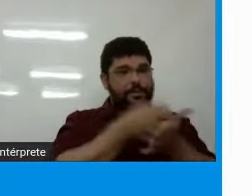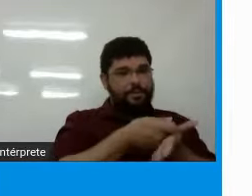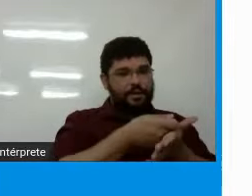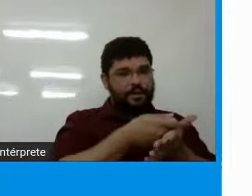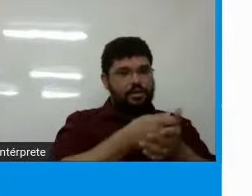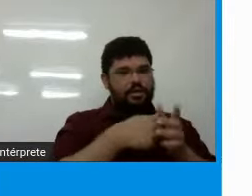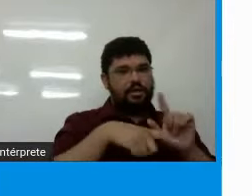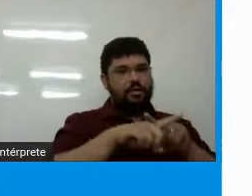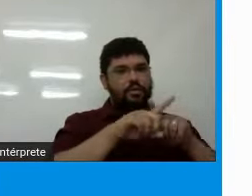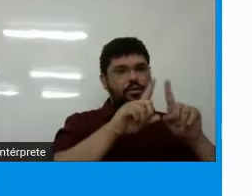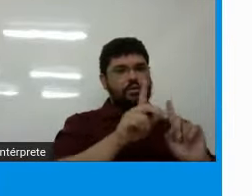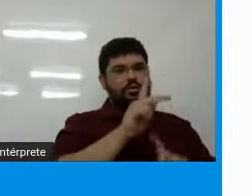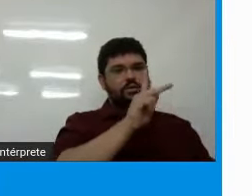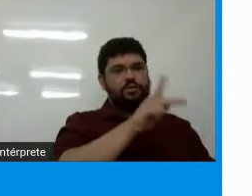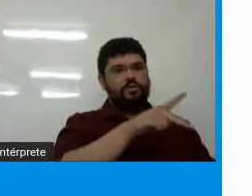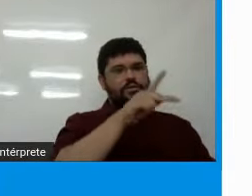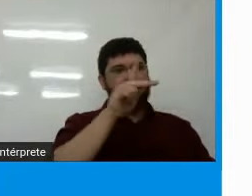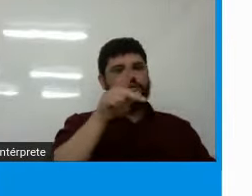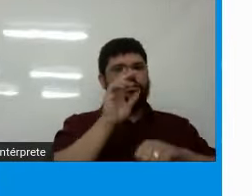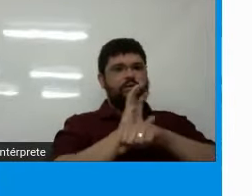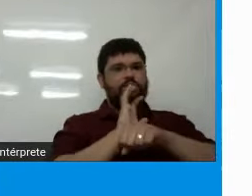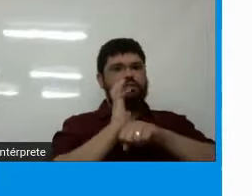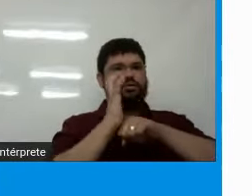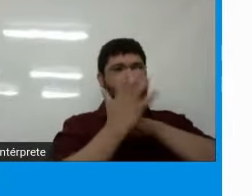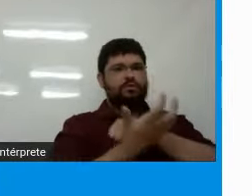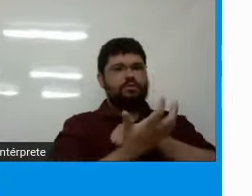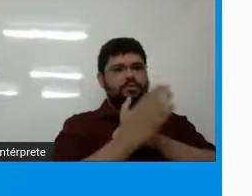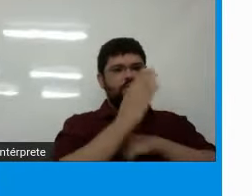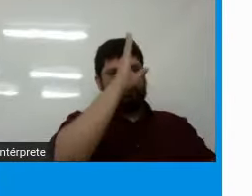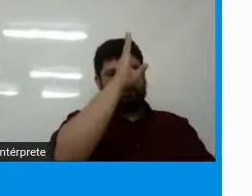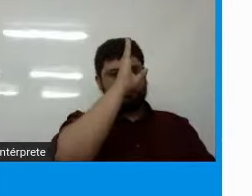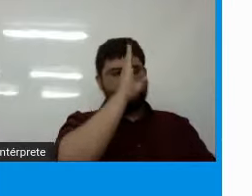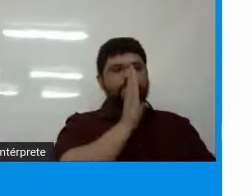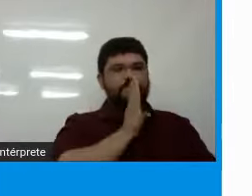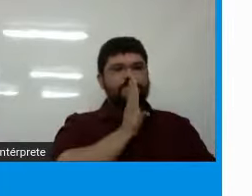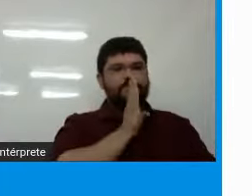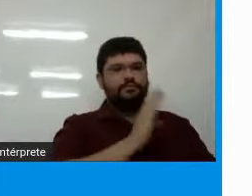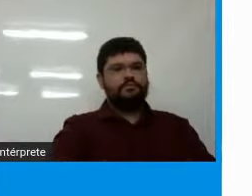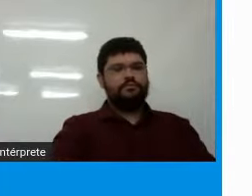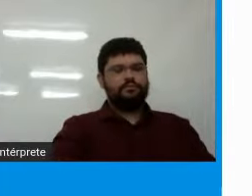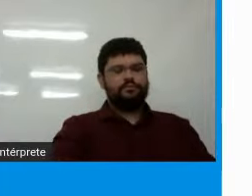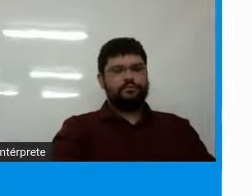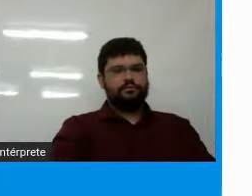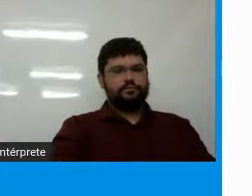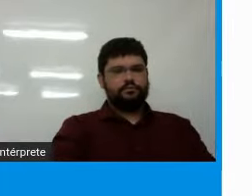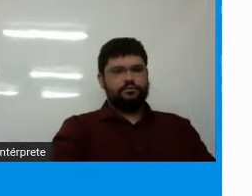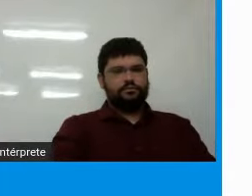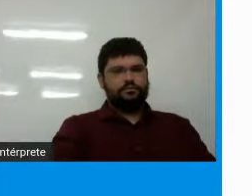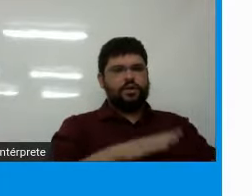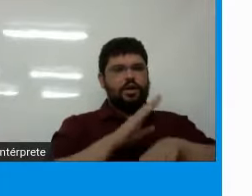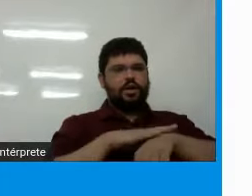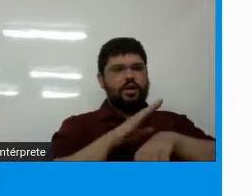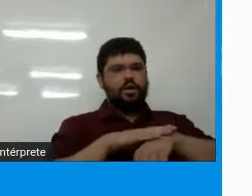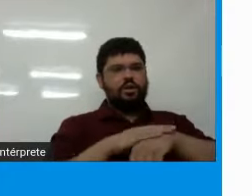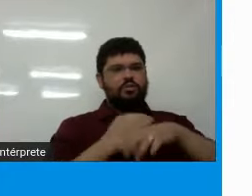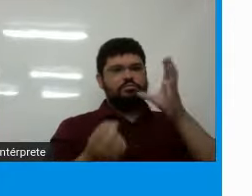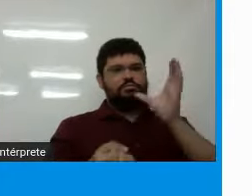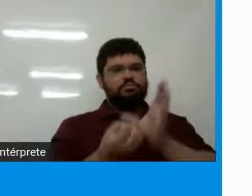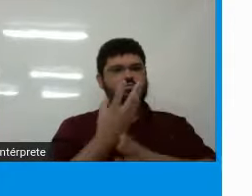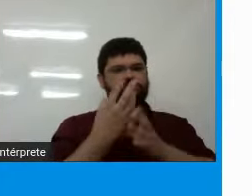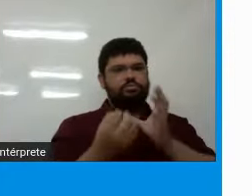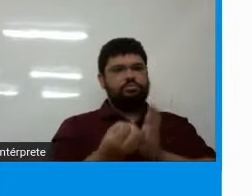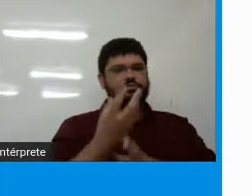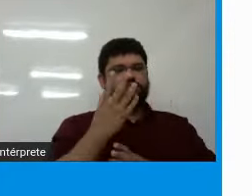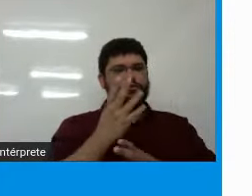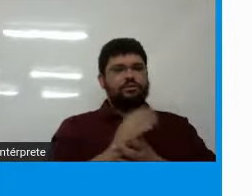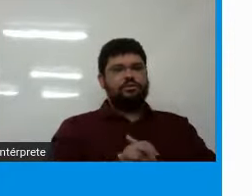para professores, no período de pandemia, os recursos estão disponíveis. Né? E com o tempo, vai aparecer lá naquele grid,